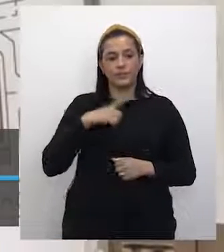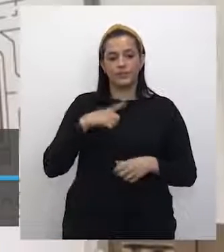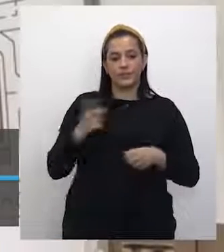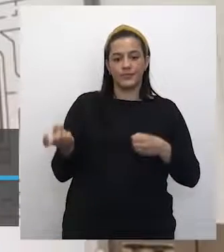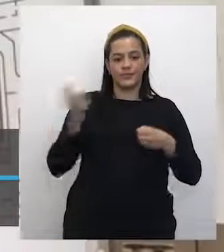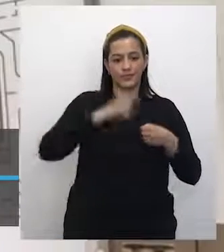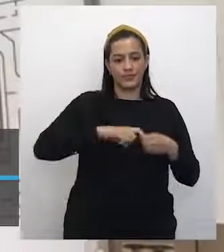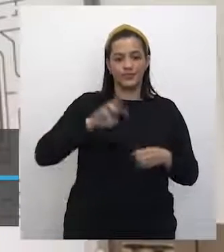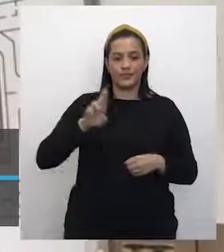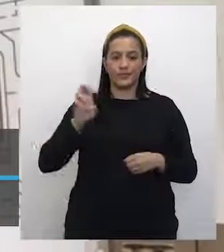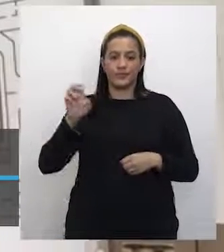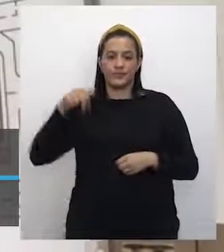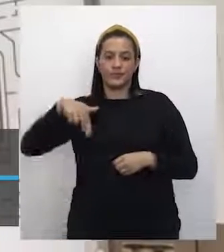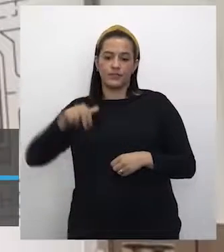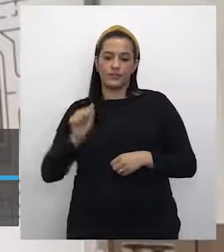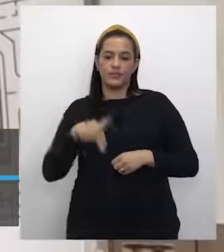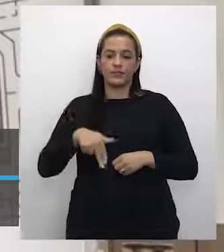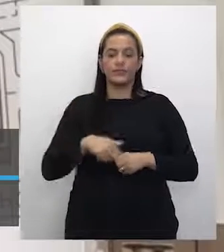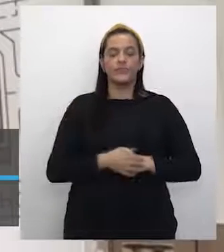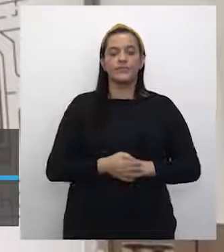ali para o professor Renan?